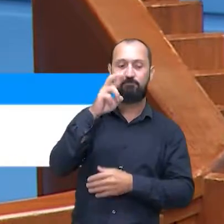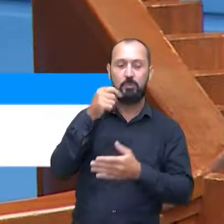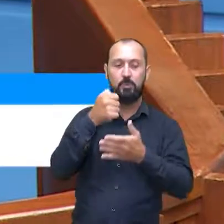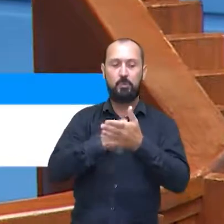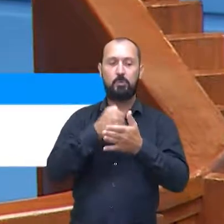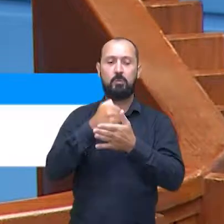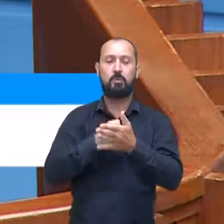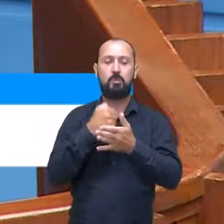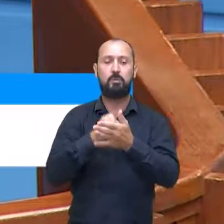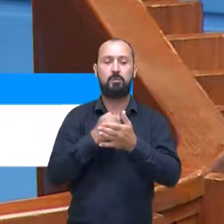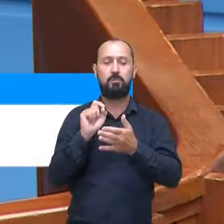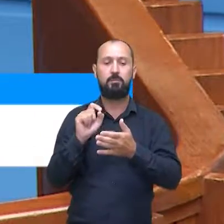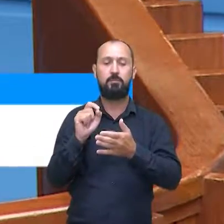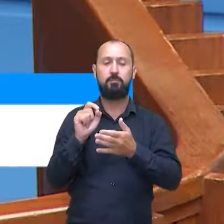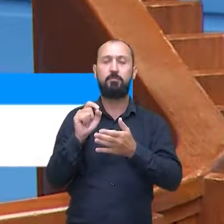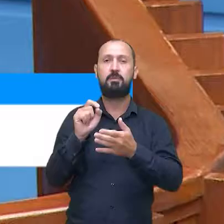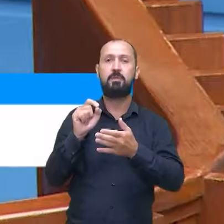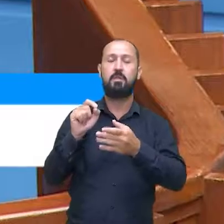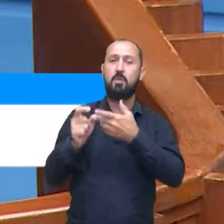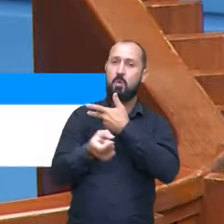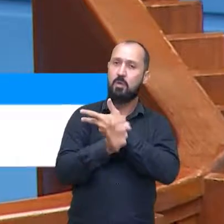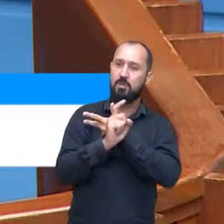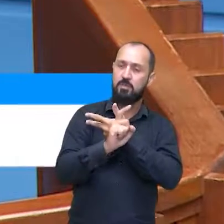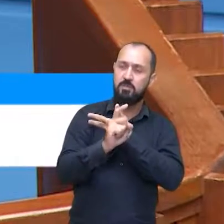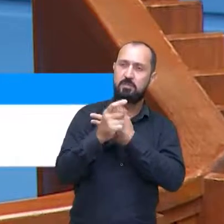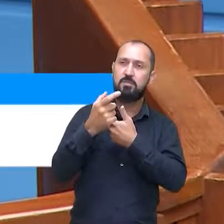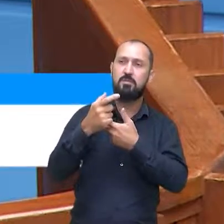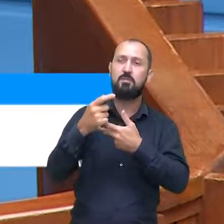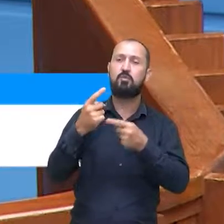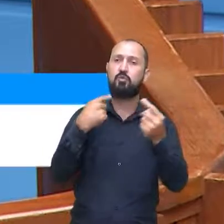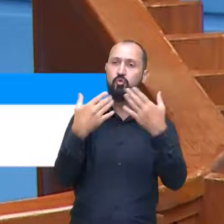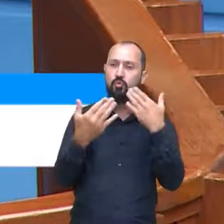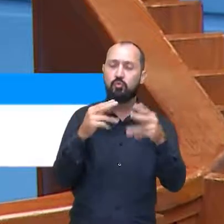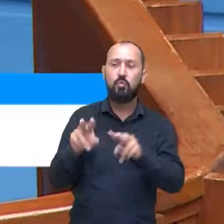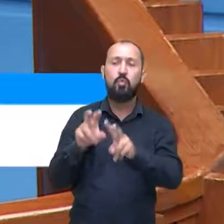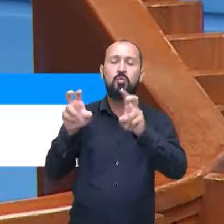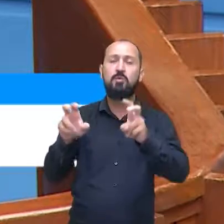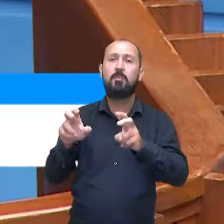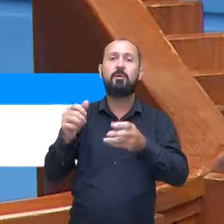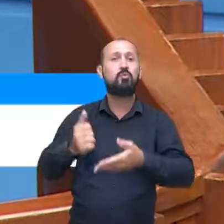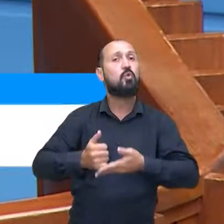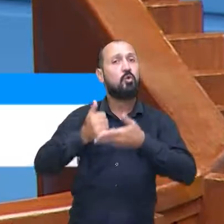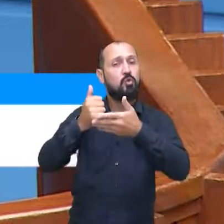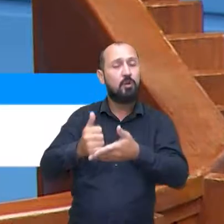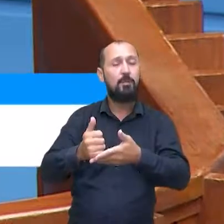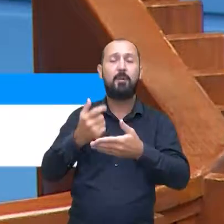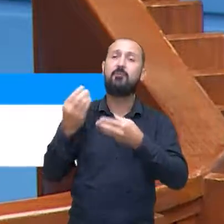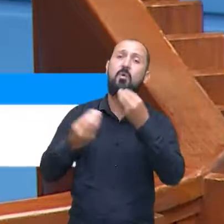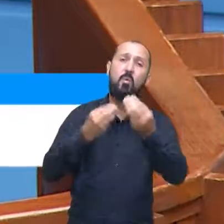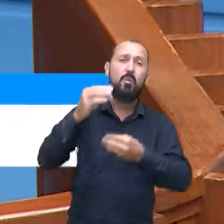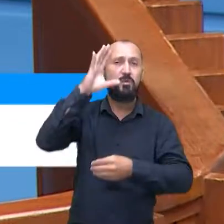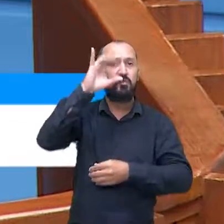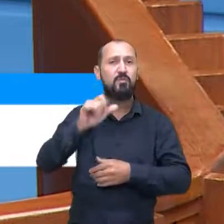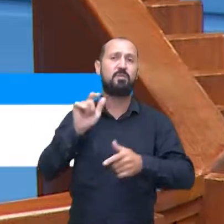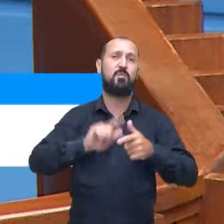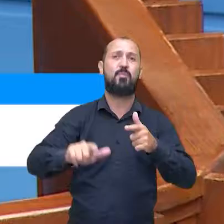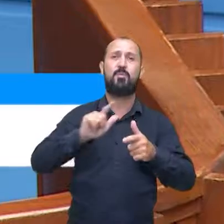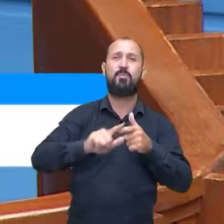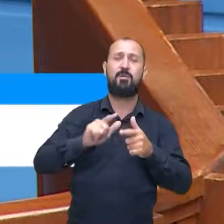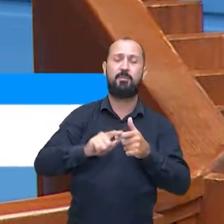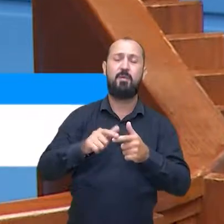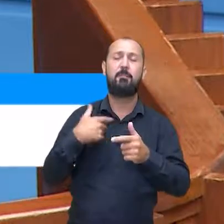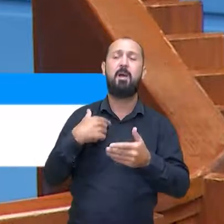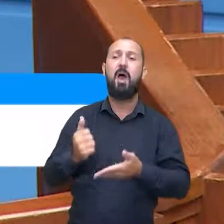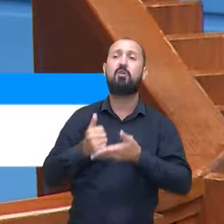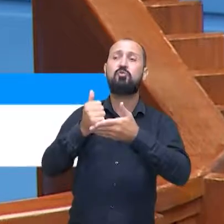obviamente, vigilantes, cobrando que o Executivo discuta isso de uma forma mais profunda com esse setor, para que a gente possa achar uma